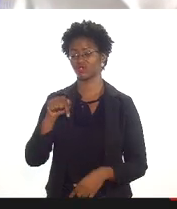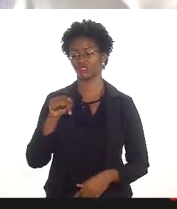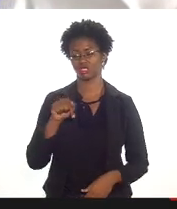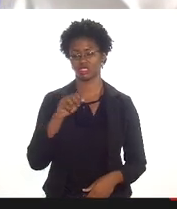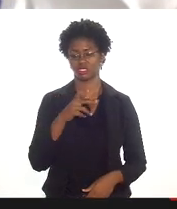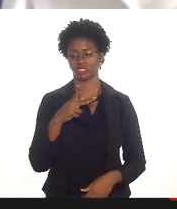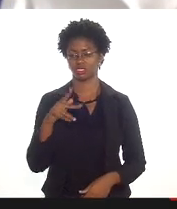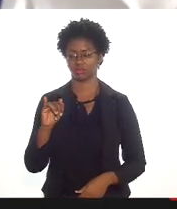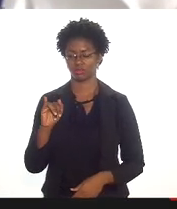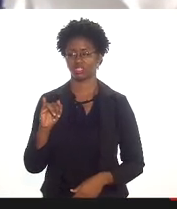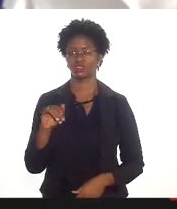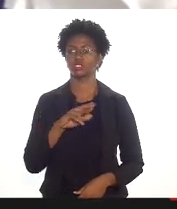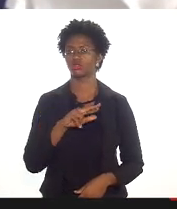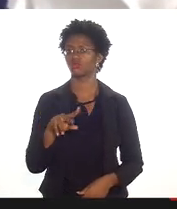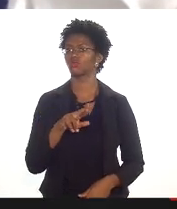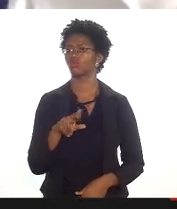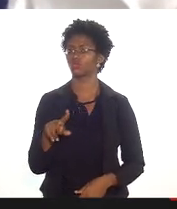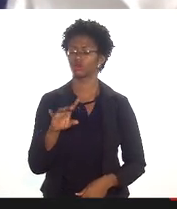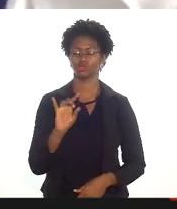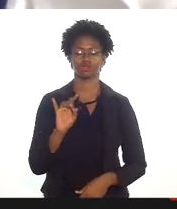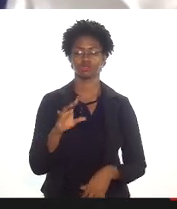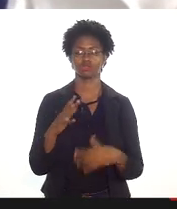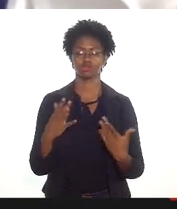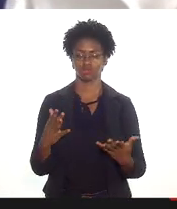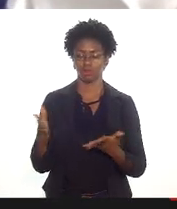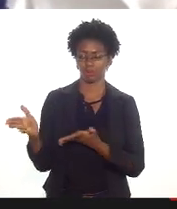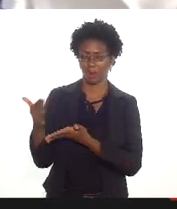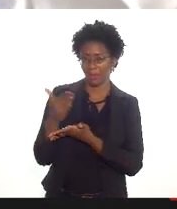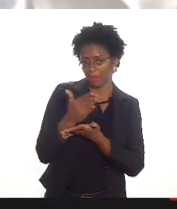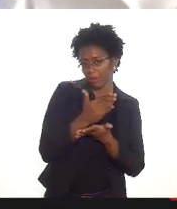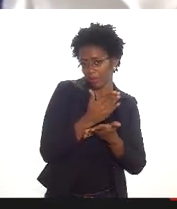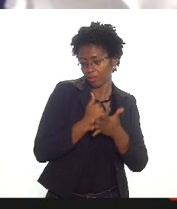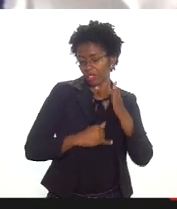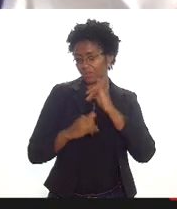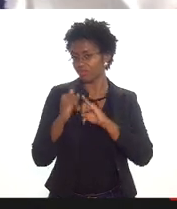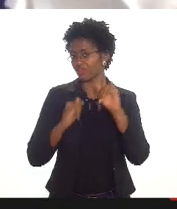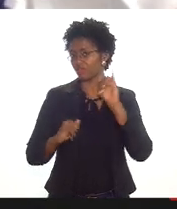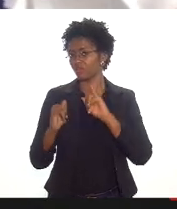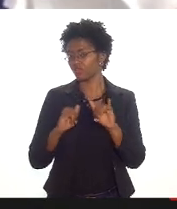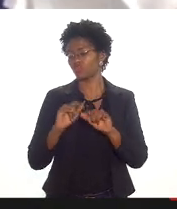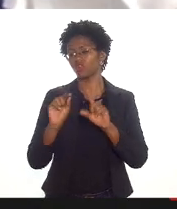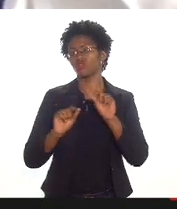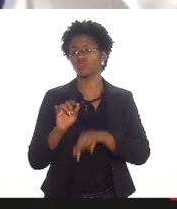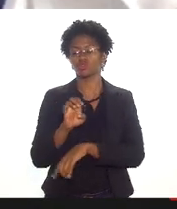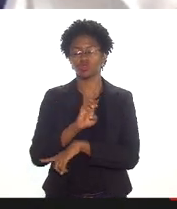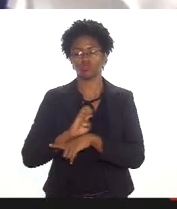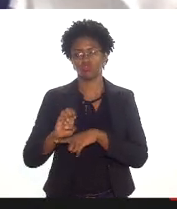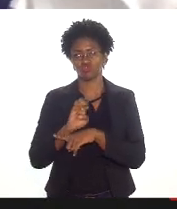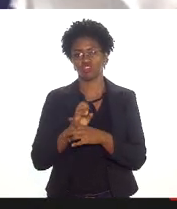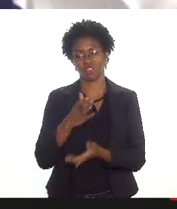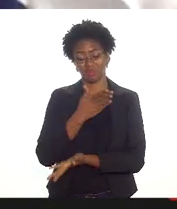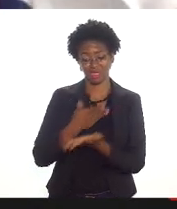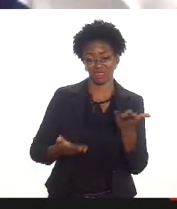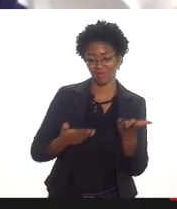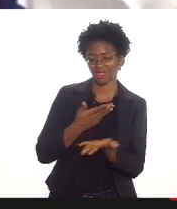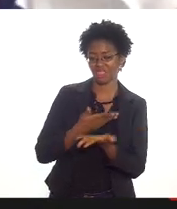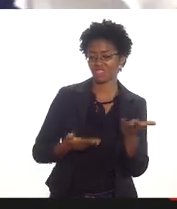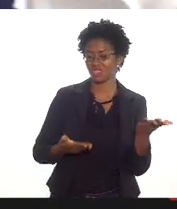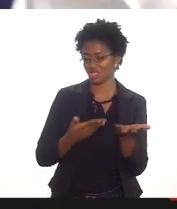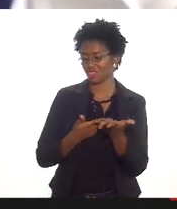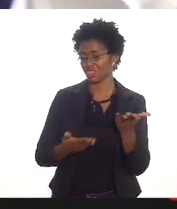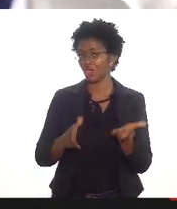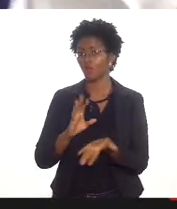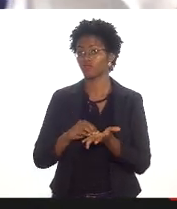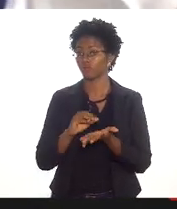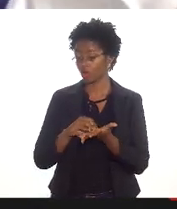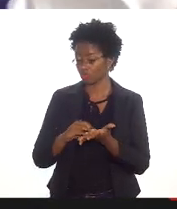CPI não será apenas fazer um levantamento daquilo que o Estado do Rio de Janeiro perdeu ou deixou de